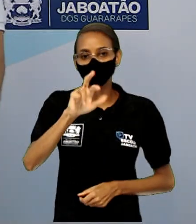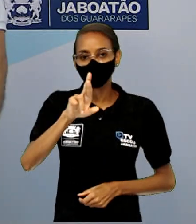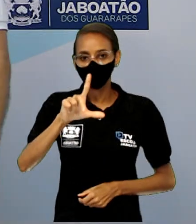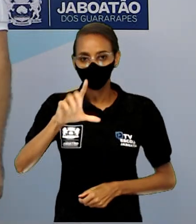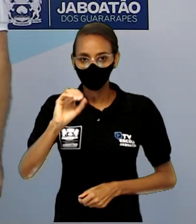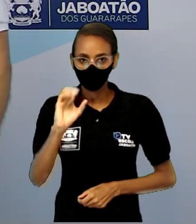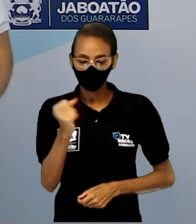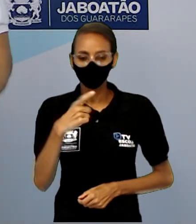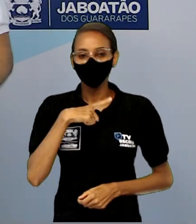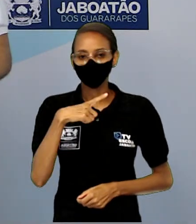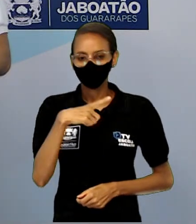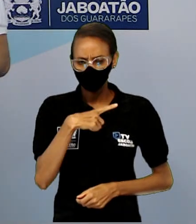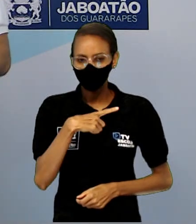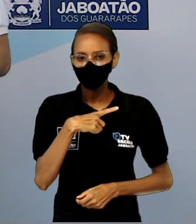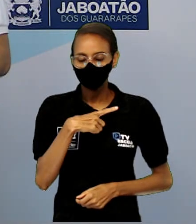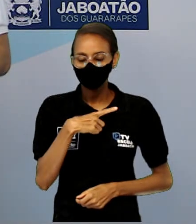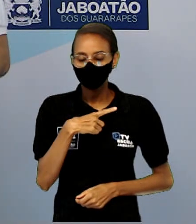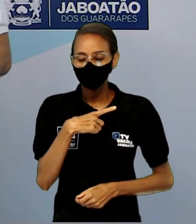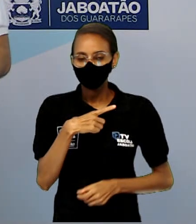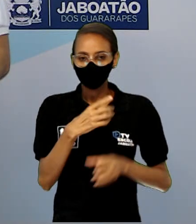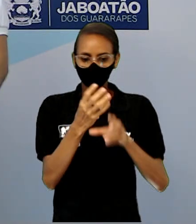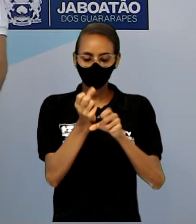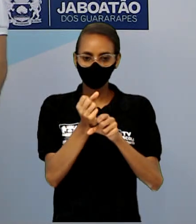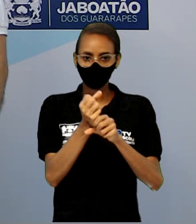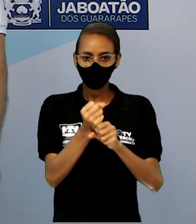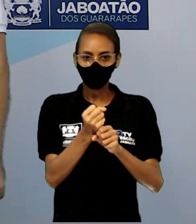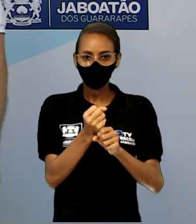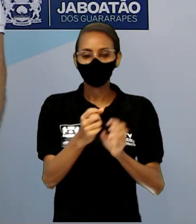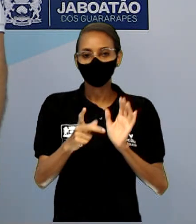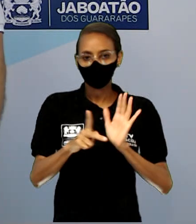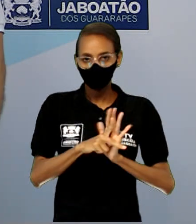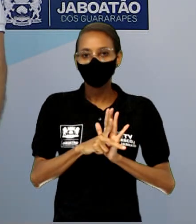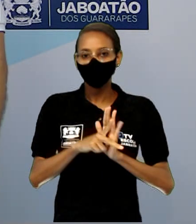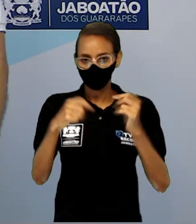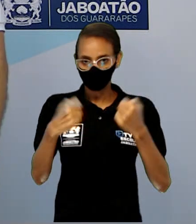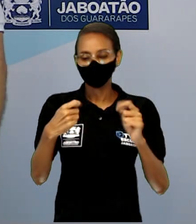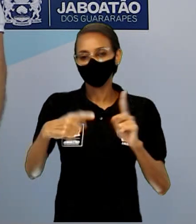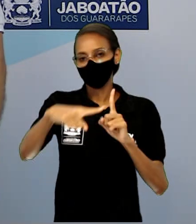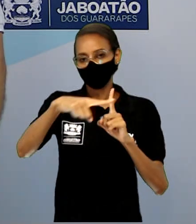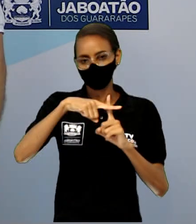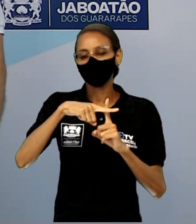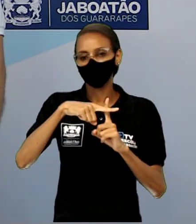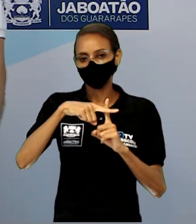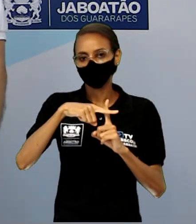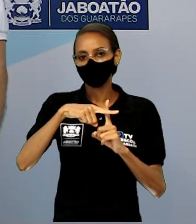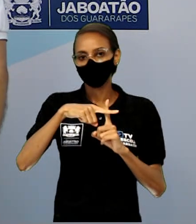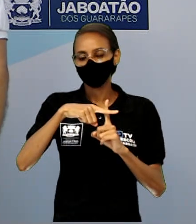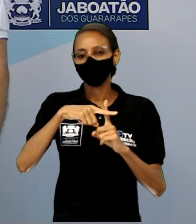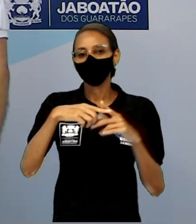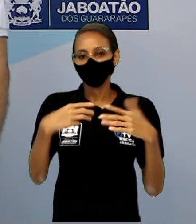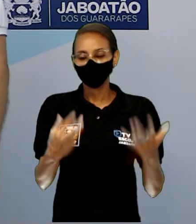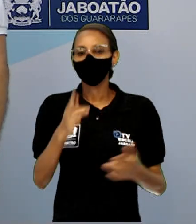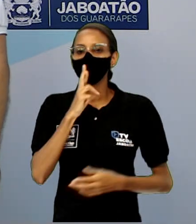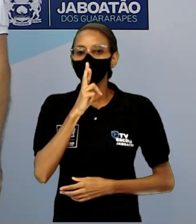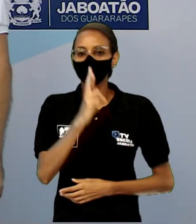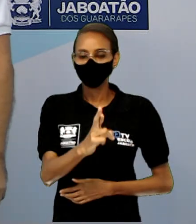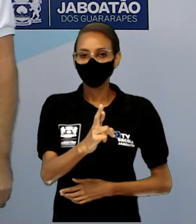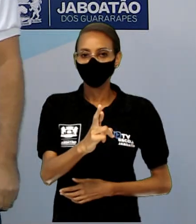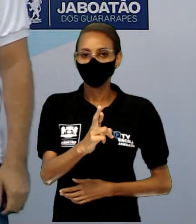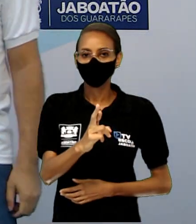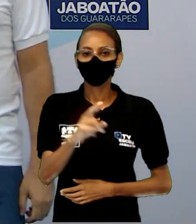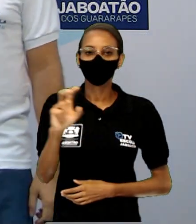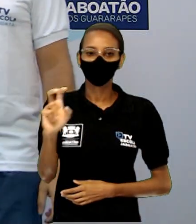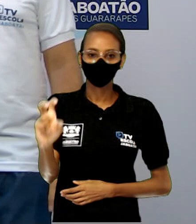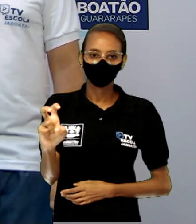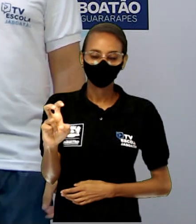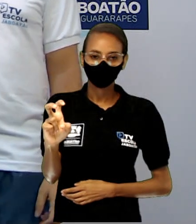Aumentado. Aumentado é somado. O dobro da mesma quantia. Lembra? A quantia a gente chamou de x. Então, o dobro de x